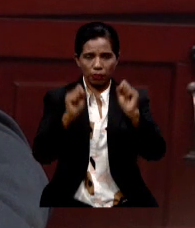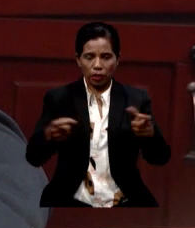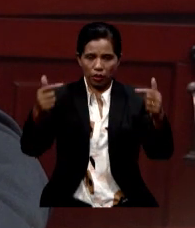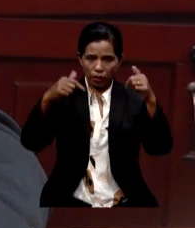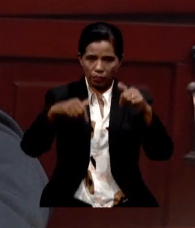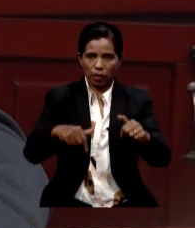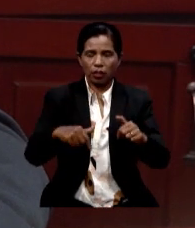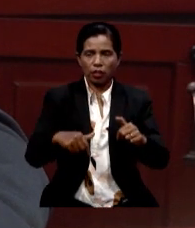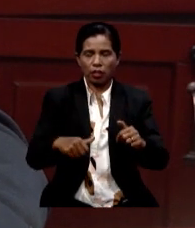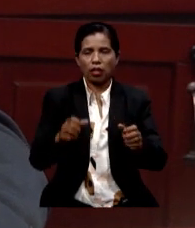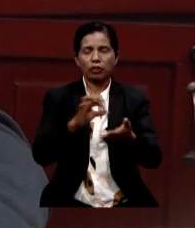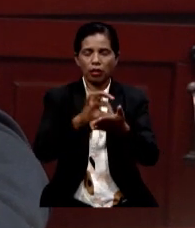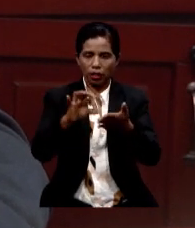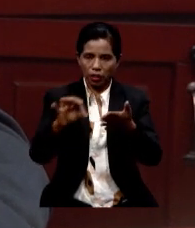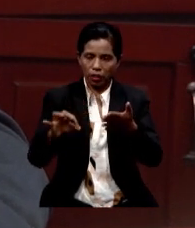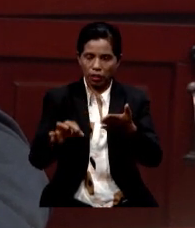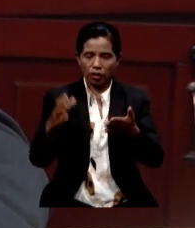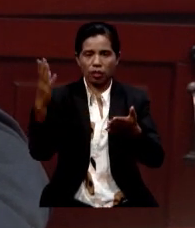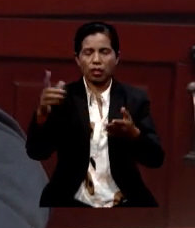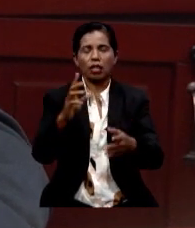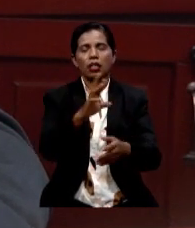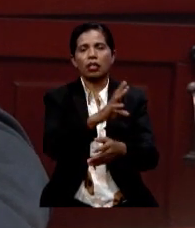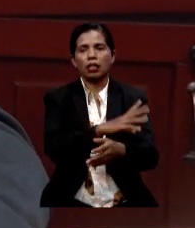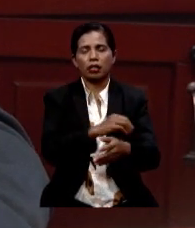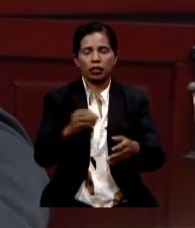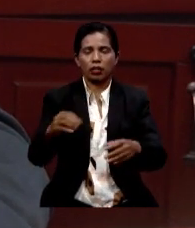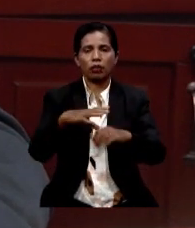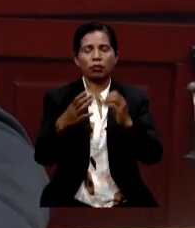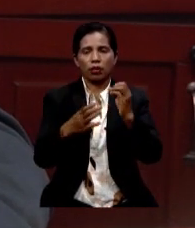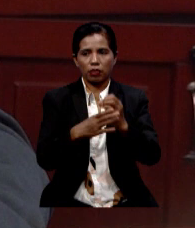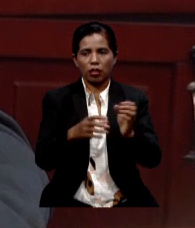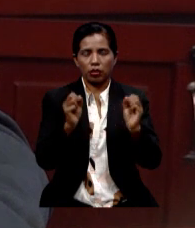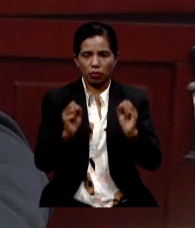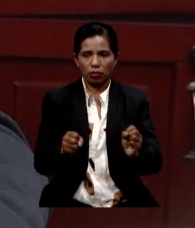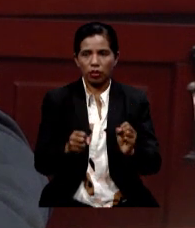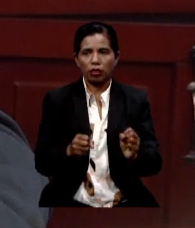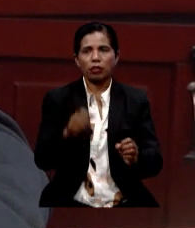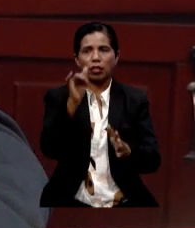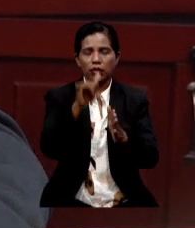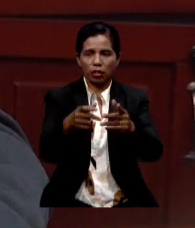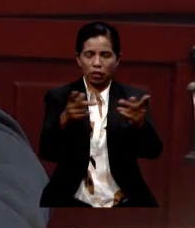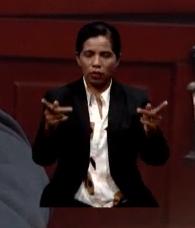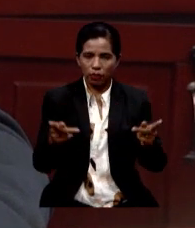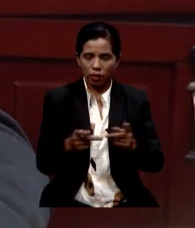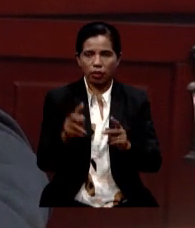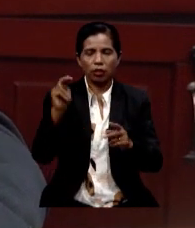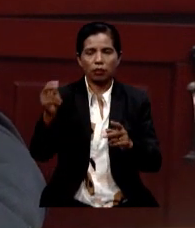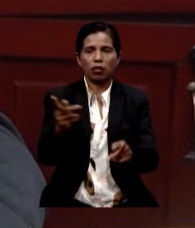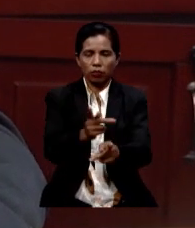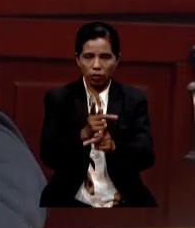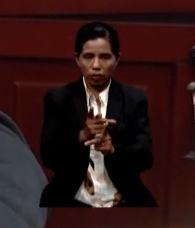mai, administrativa ya terrace problema ne berharo seleva te contrato ruma hudunu ne ni hela he fate ne bane